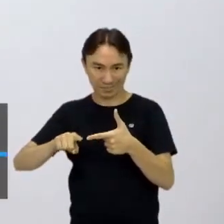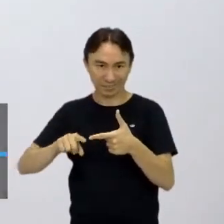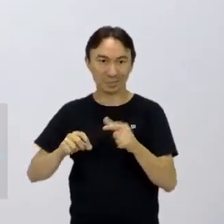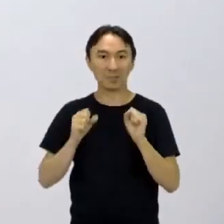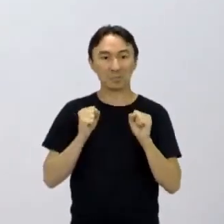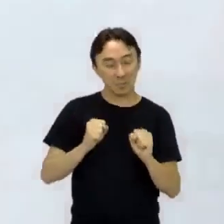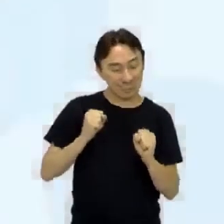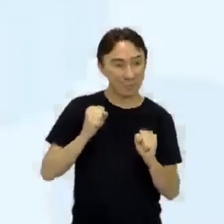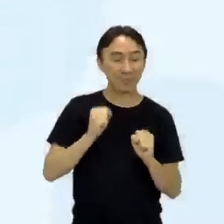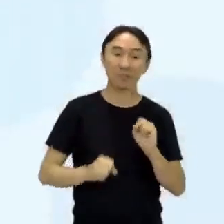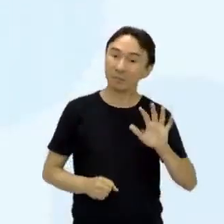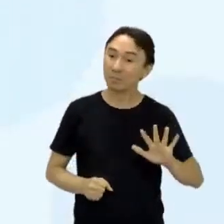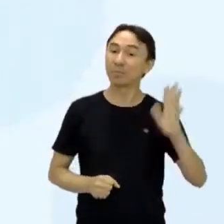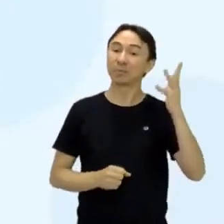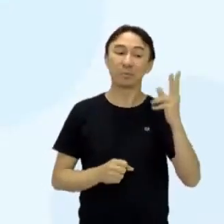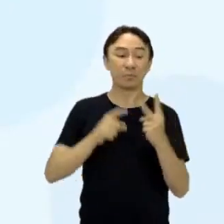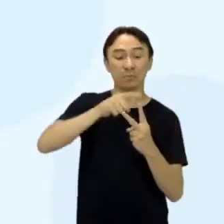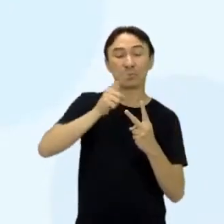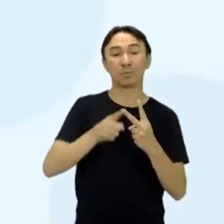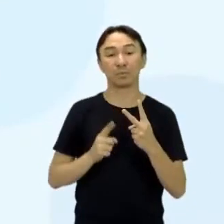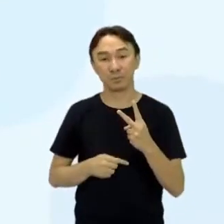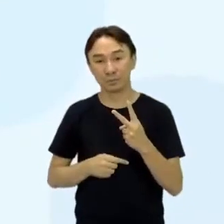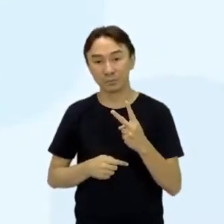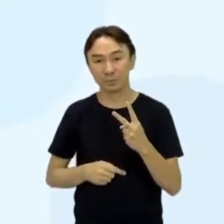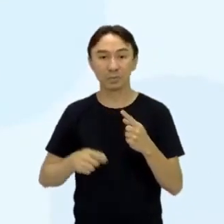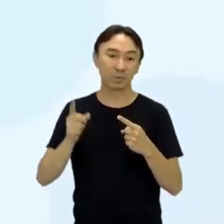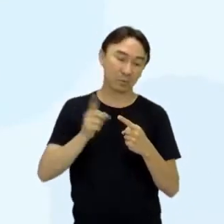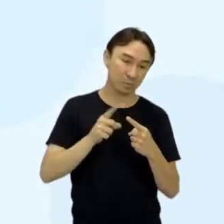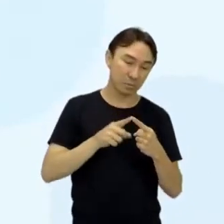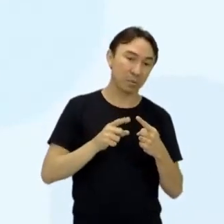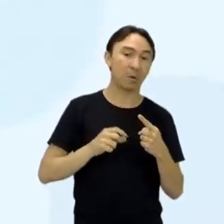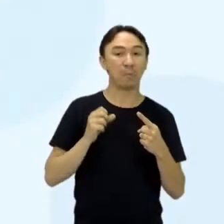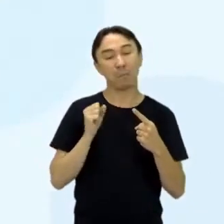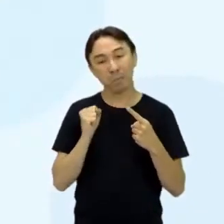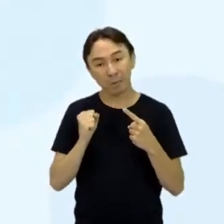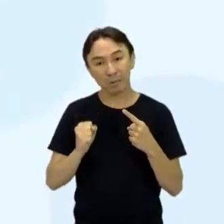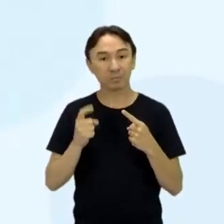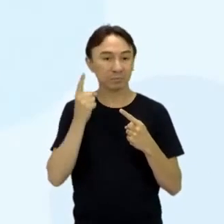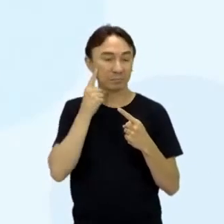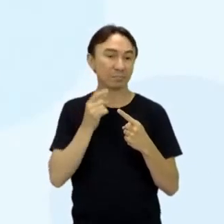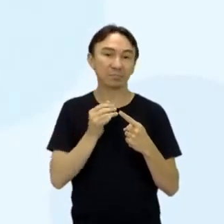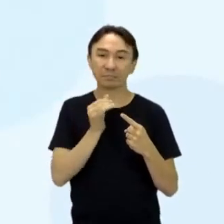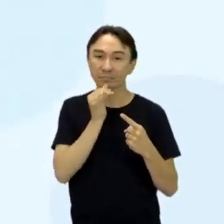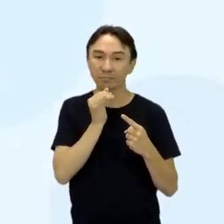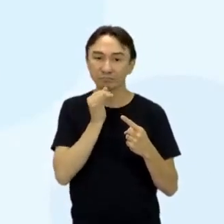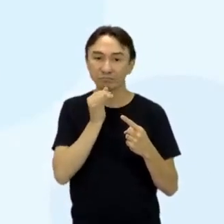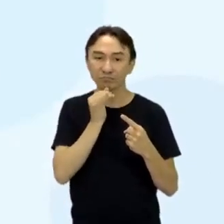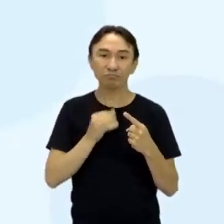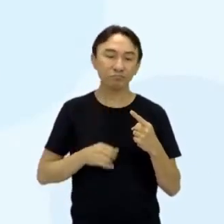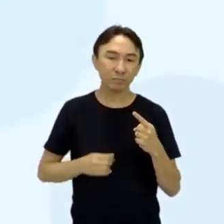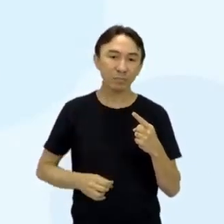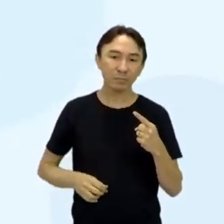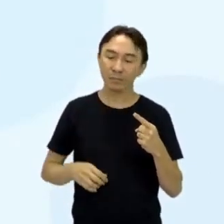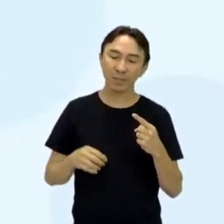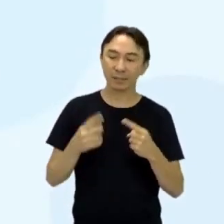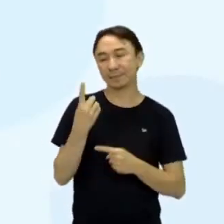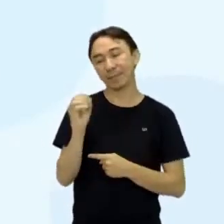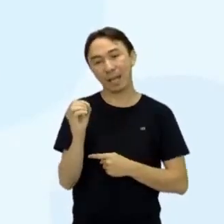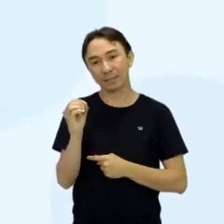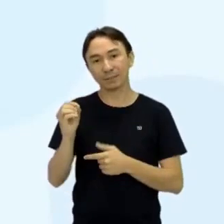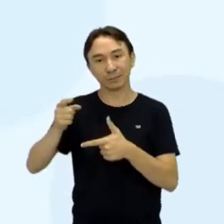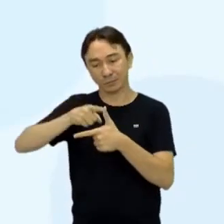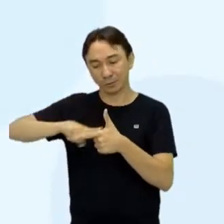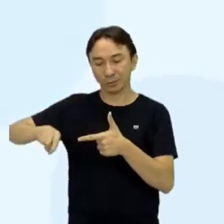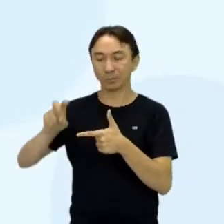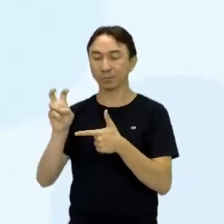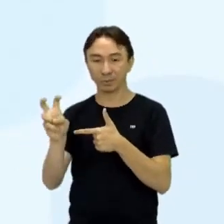um decimal exato, ou um número inteiro também, né? Por exemplo, 10 dividido por 5, né? É uma